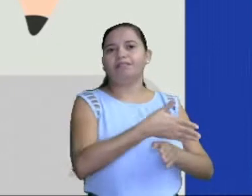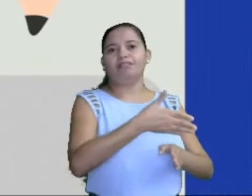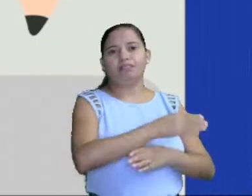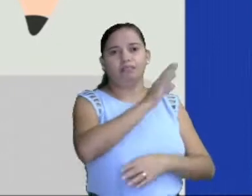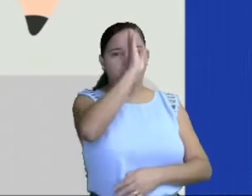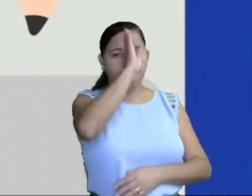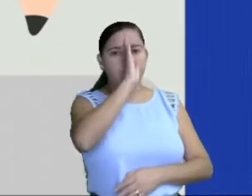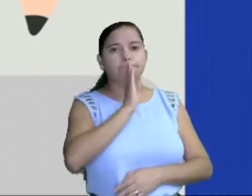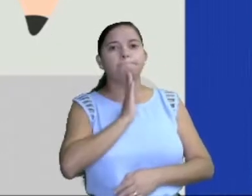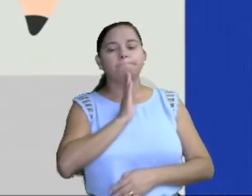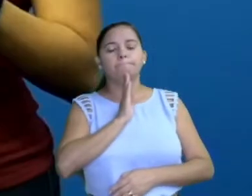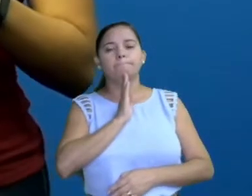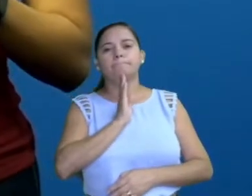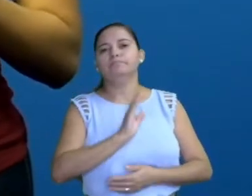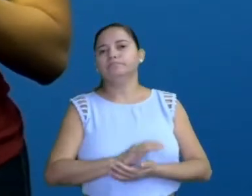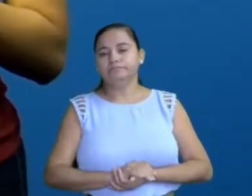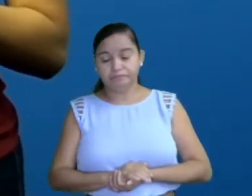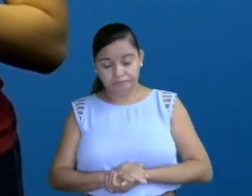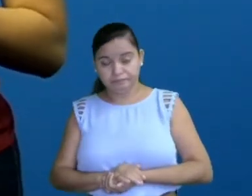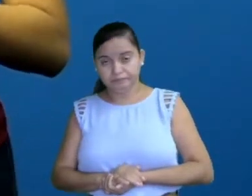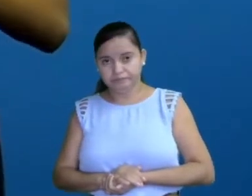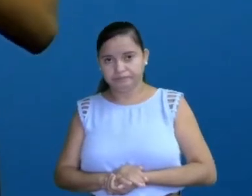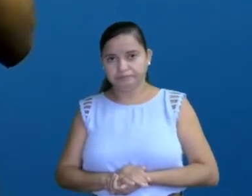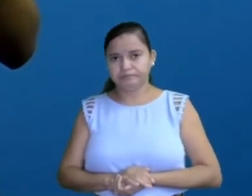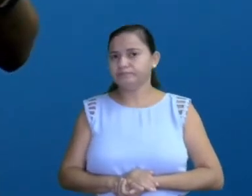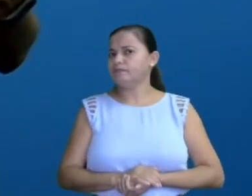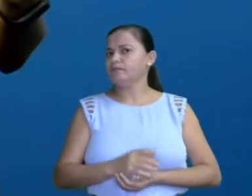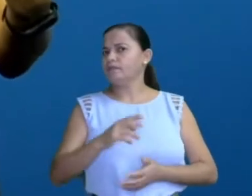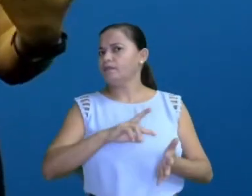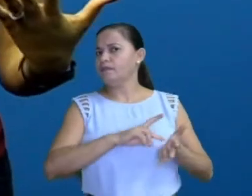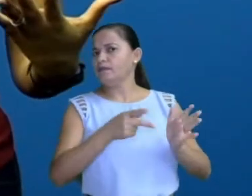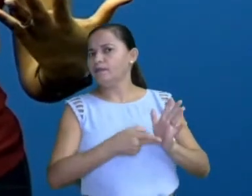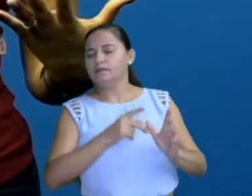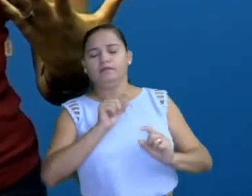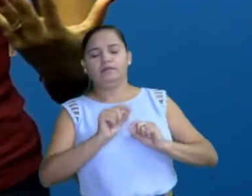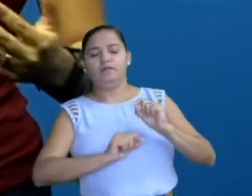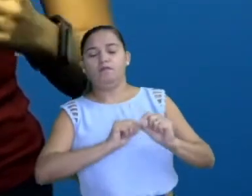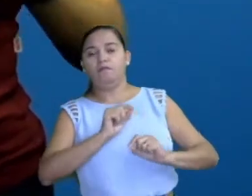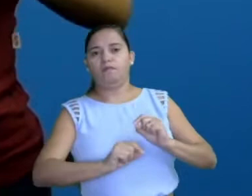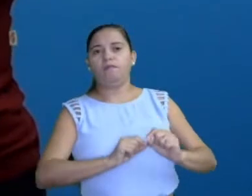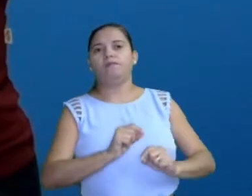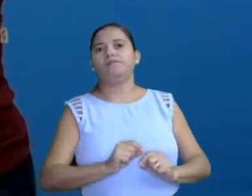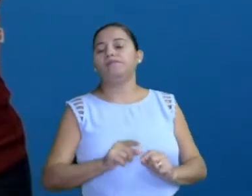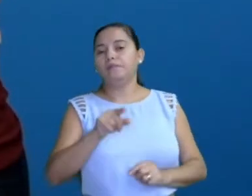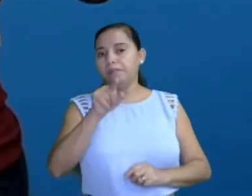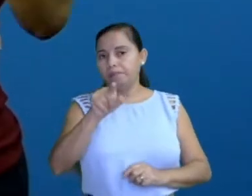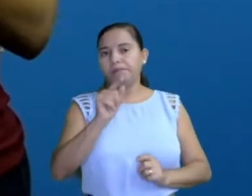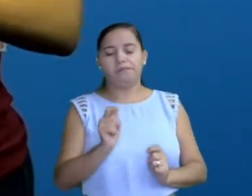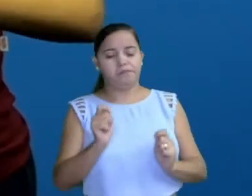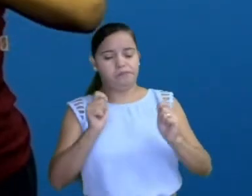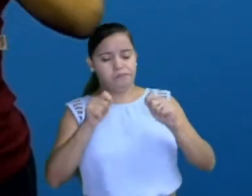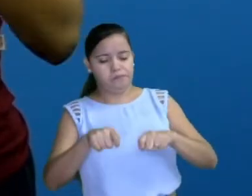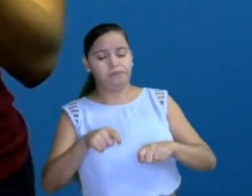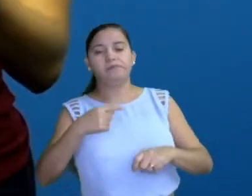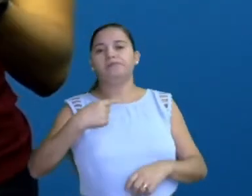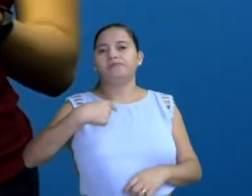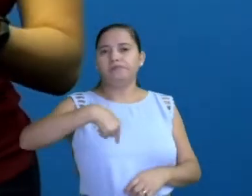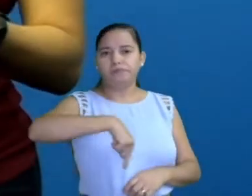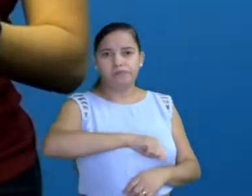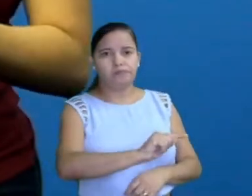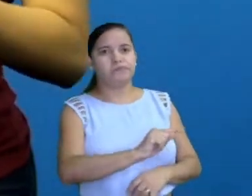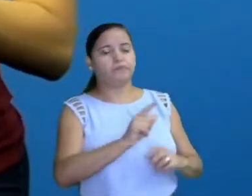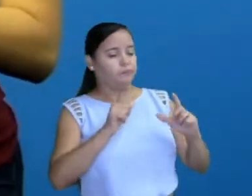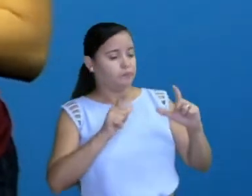lucrativos. Então, o que quer dizer isso, pessoal? Veja só. Tem espaços públicos que você pode circular livremente a hora que